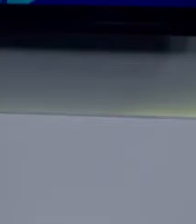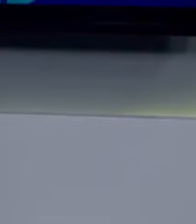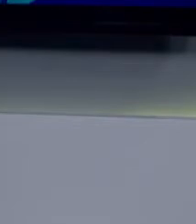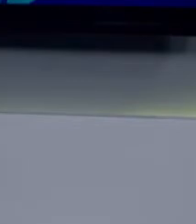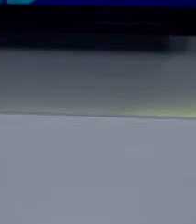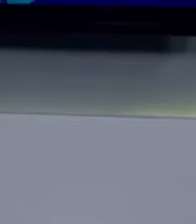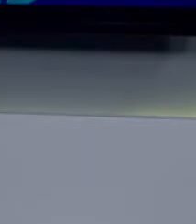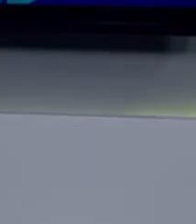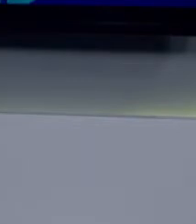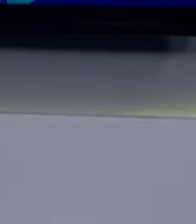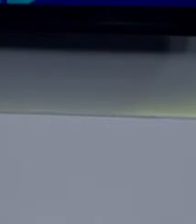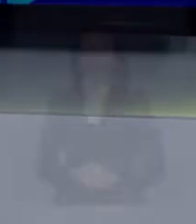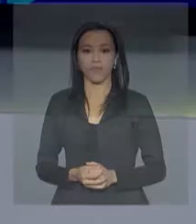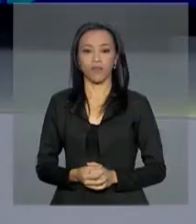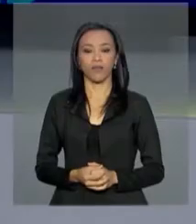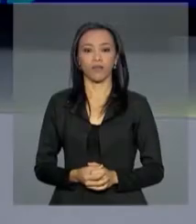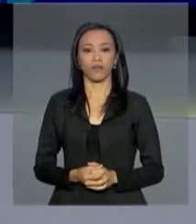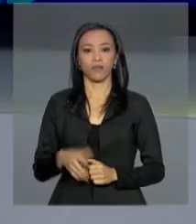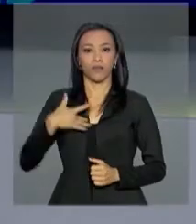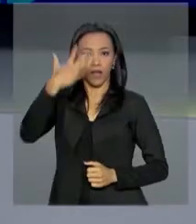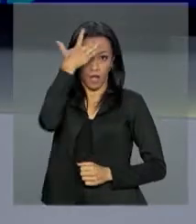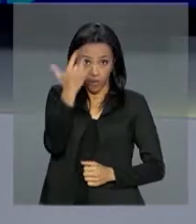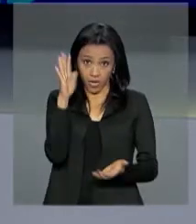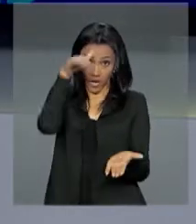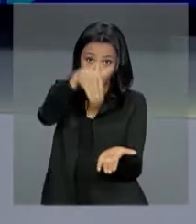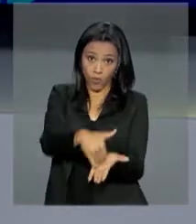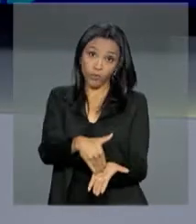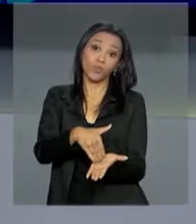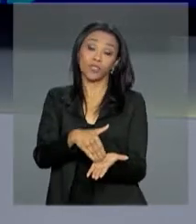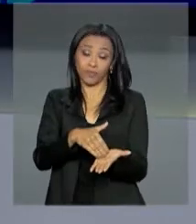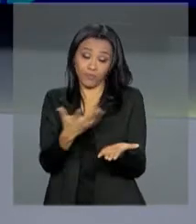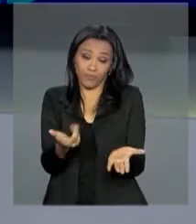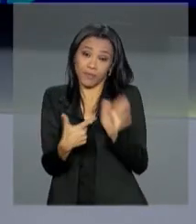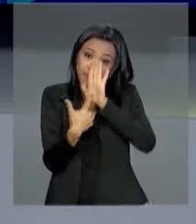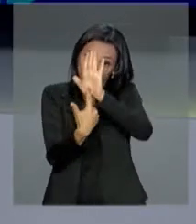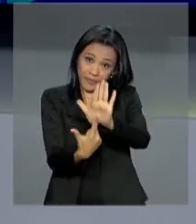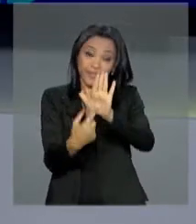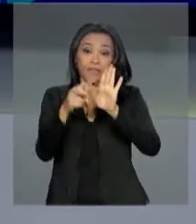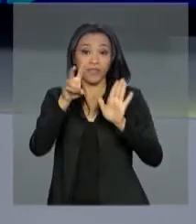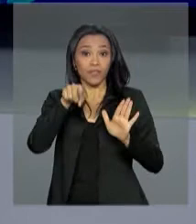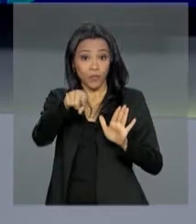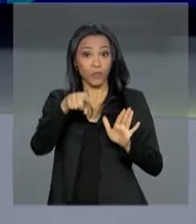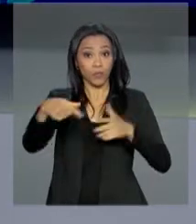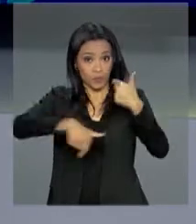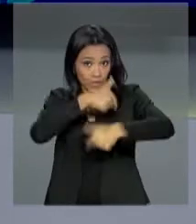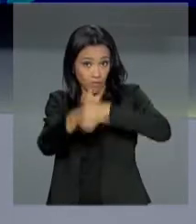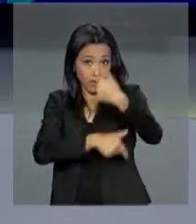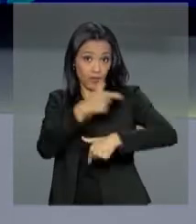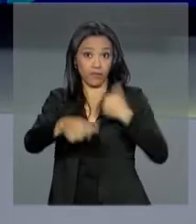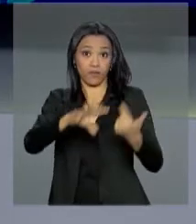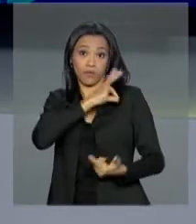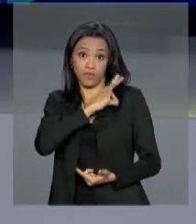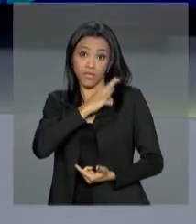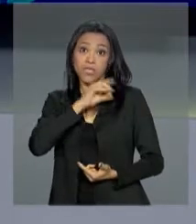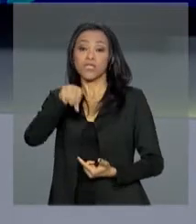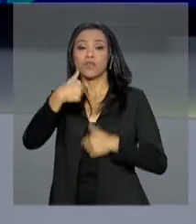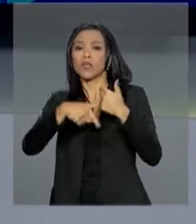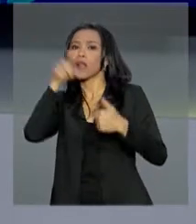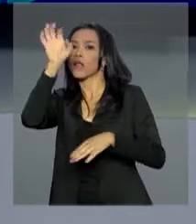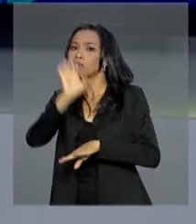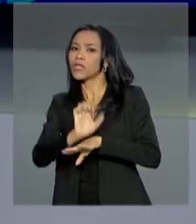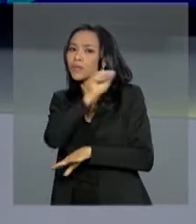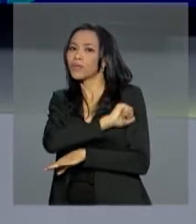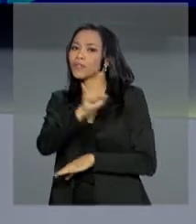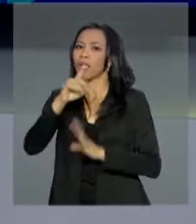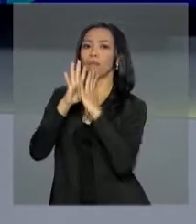Amanhã, na última reportagem da nossa série especial sobre a intervenção, você vai ver que as ações de segurança pública no Rio de Janeiro já